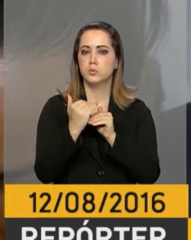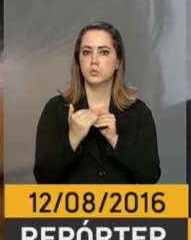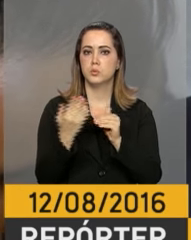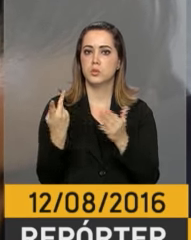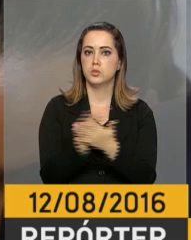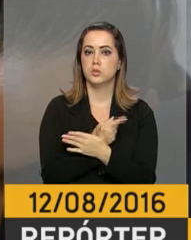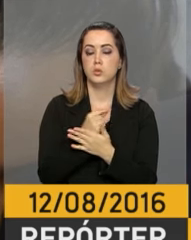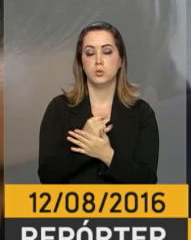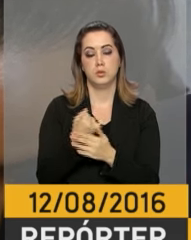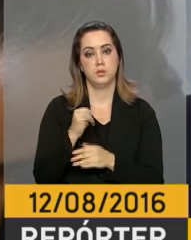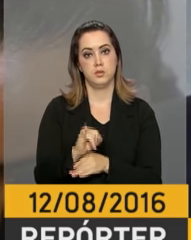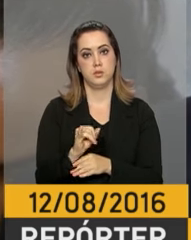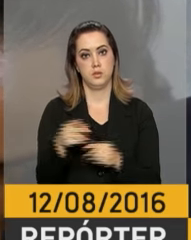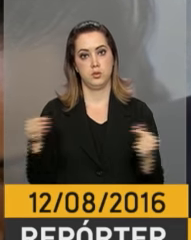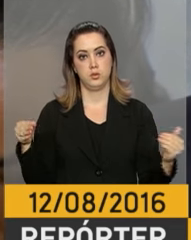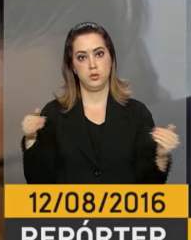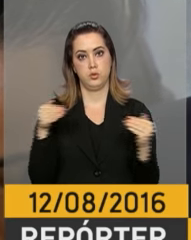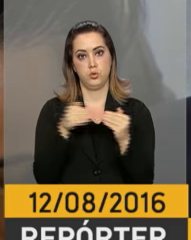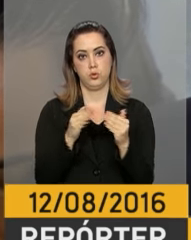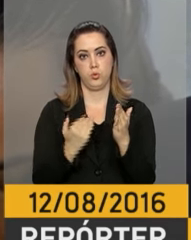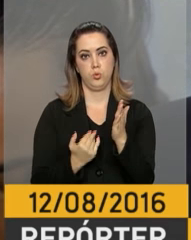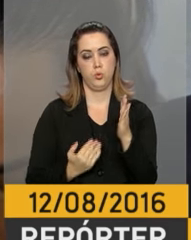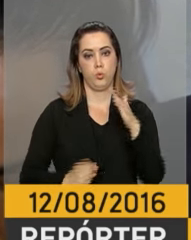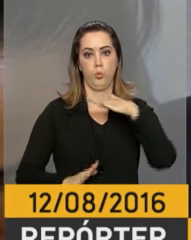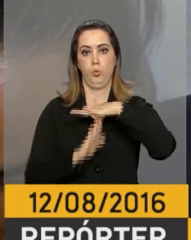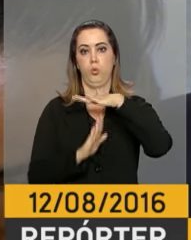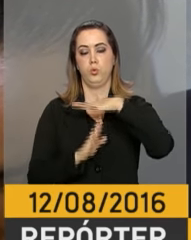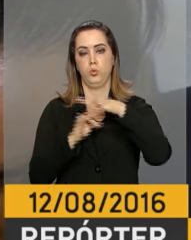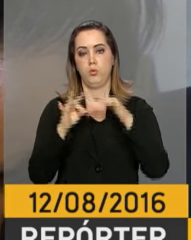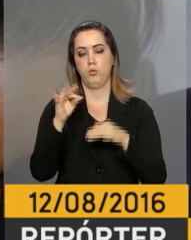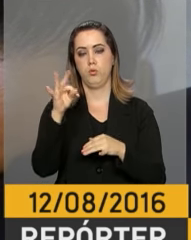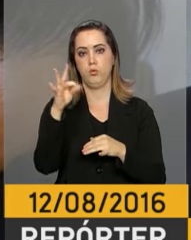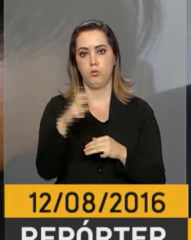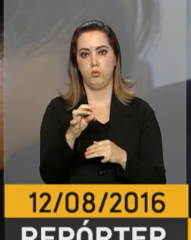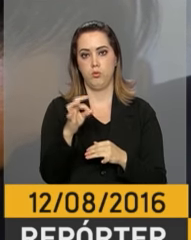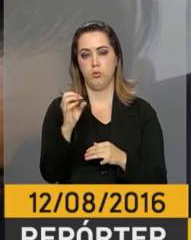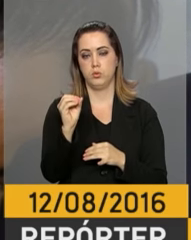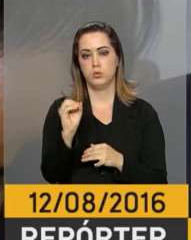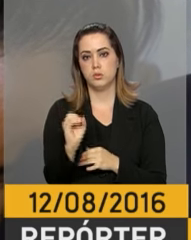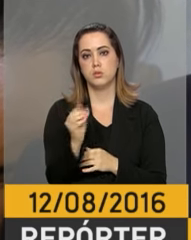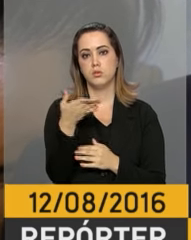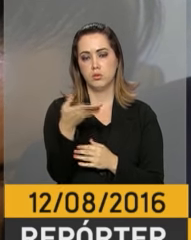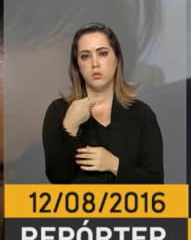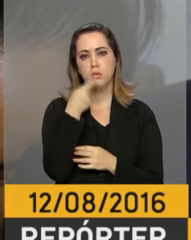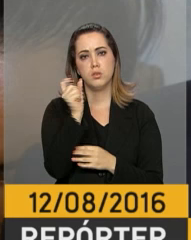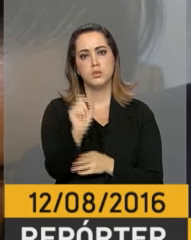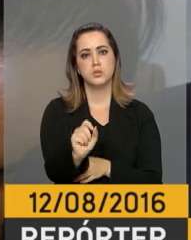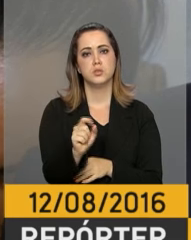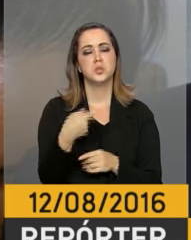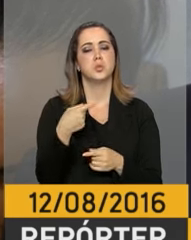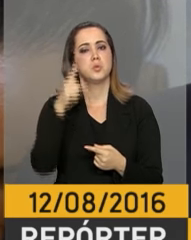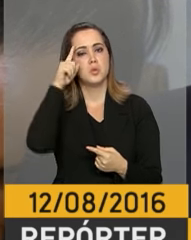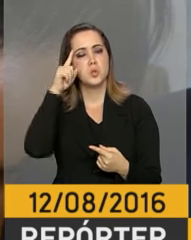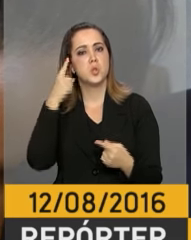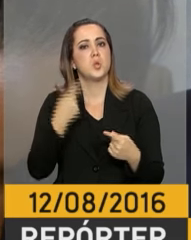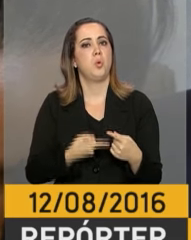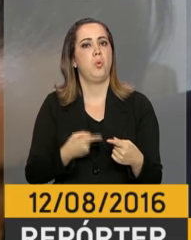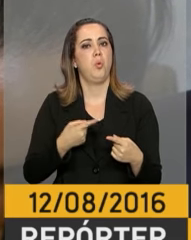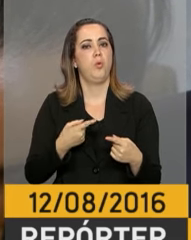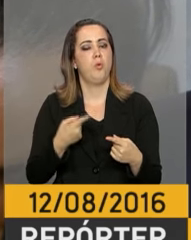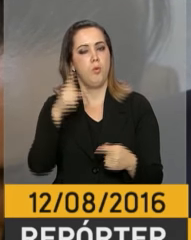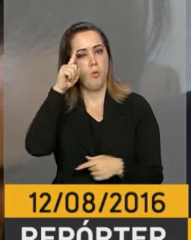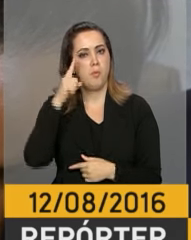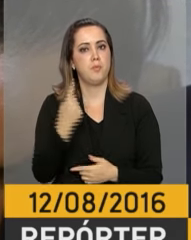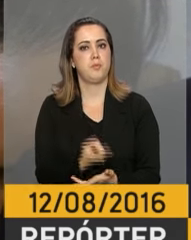com o teto, né? Que não leve a violar o teto. Em dito isso, ele não precisa ser obrigado a fazer isso para não